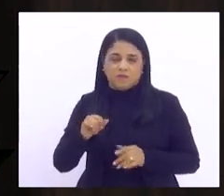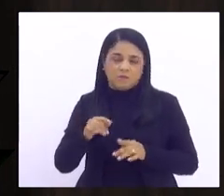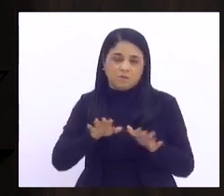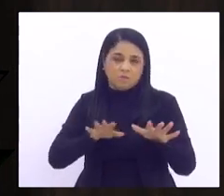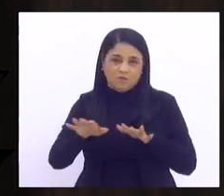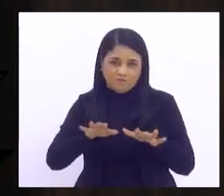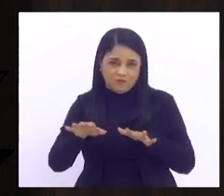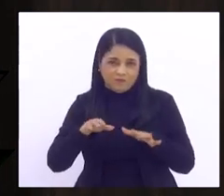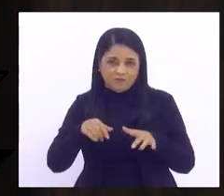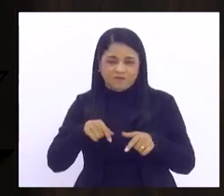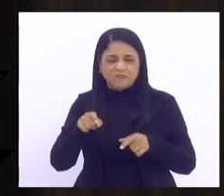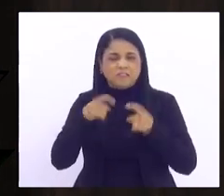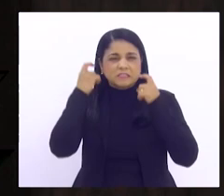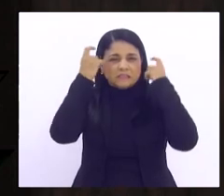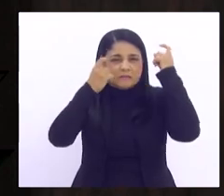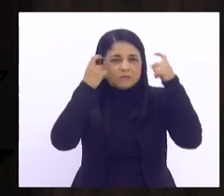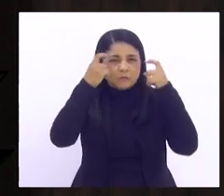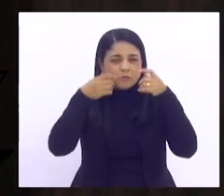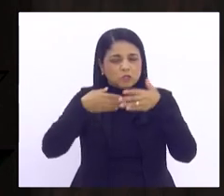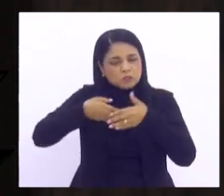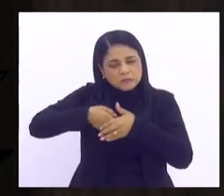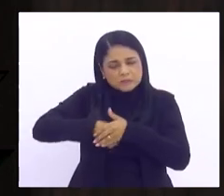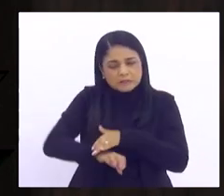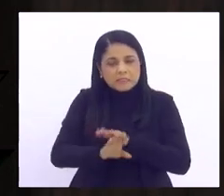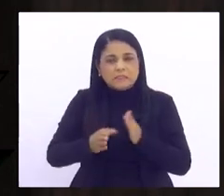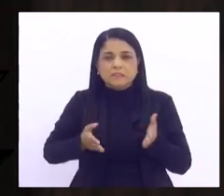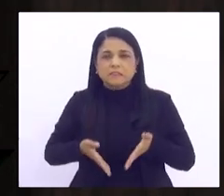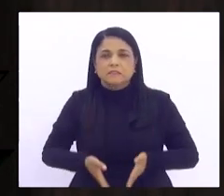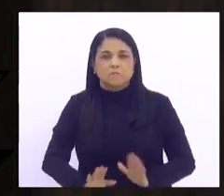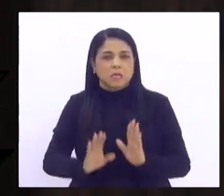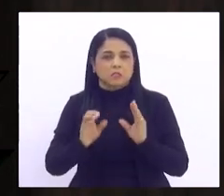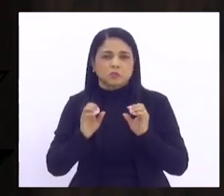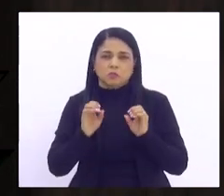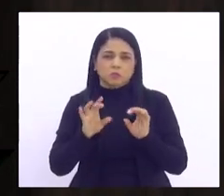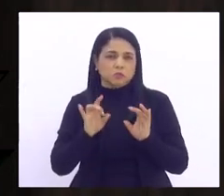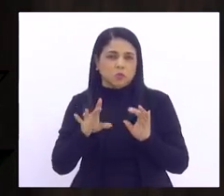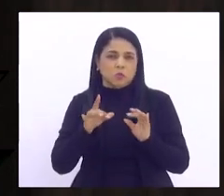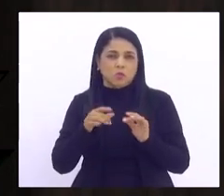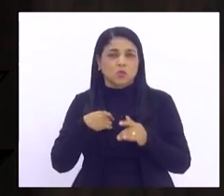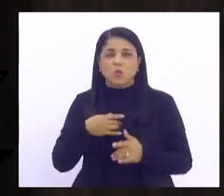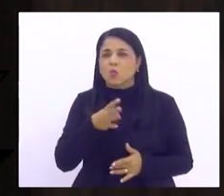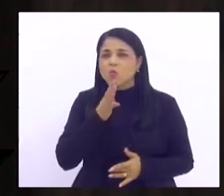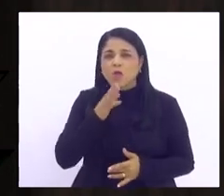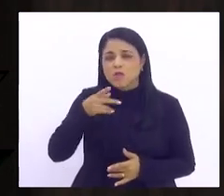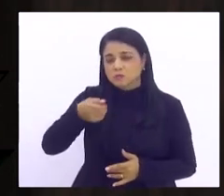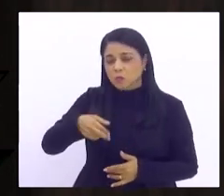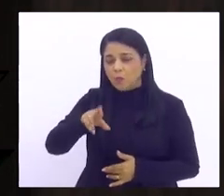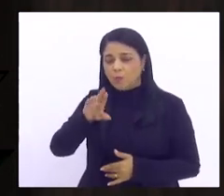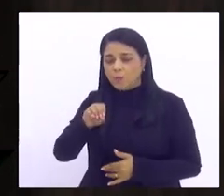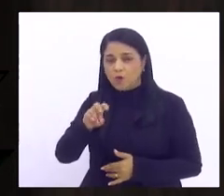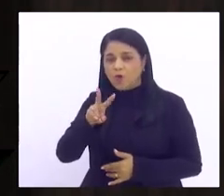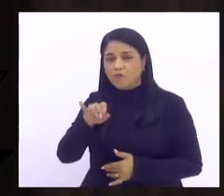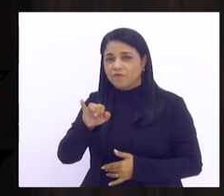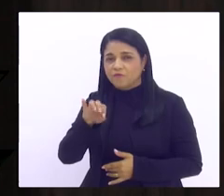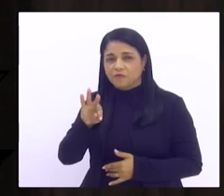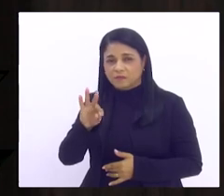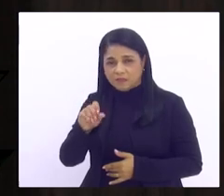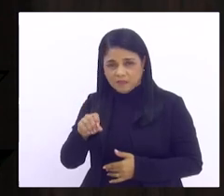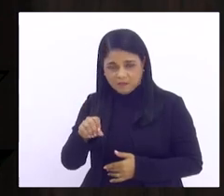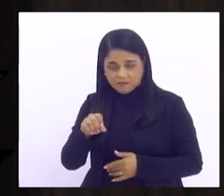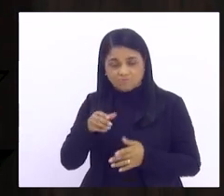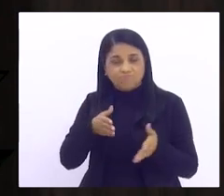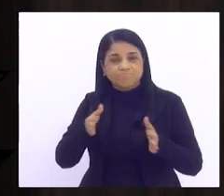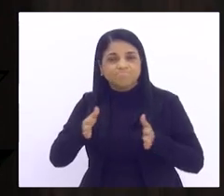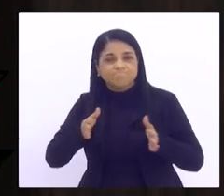com o nascimento, depois largam. Não conhecem o movimento pró-vida. Não sabem como é que o movimento pró-vida age.